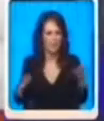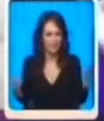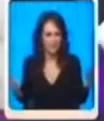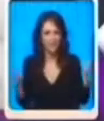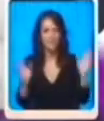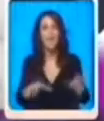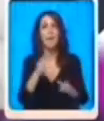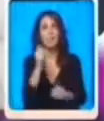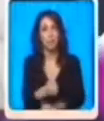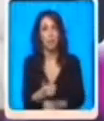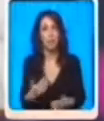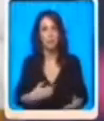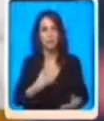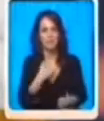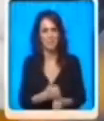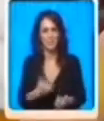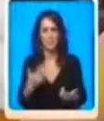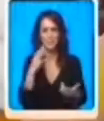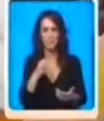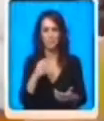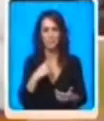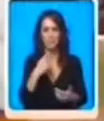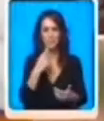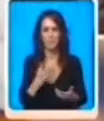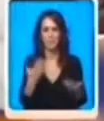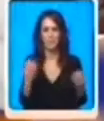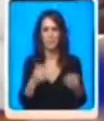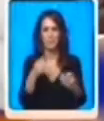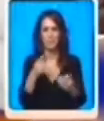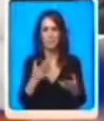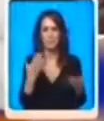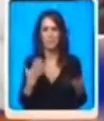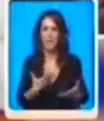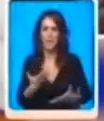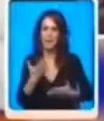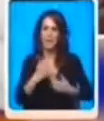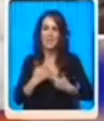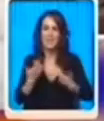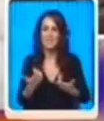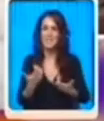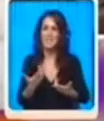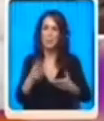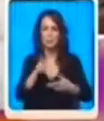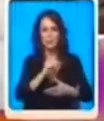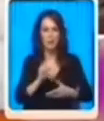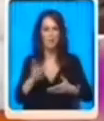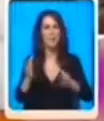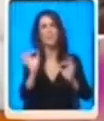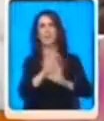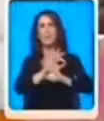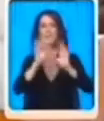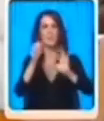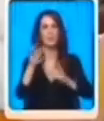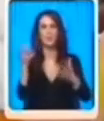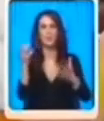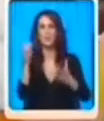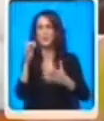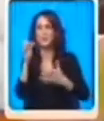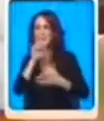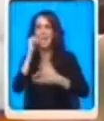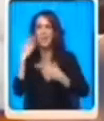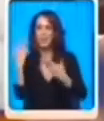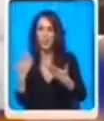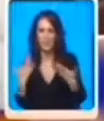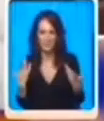é? É bom, não é? Eu costumo dizer, Gosha, que esta é a verdadeira recompensa de um artista. Não é Globos de Ouro, nem...